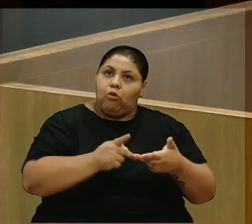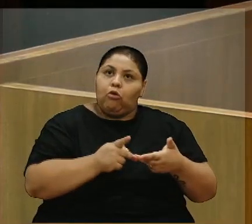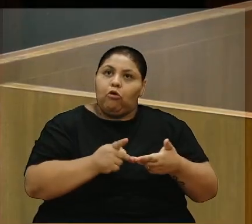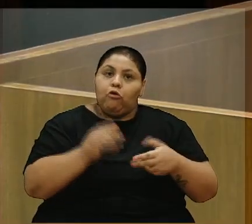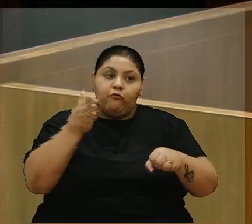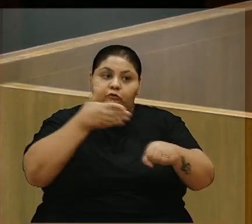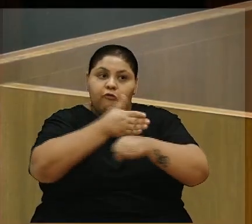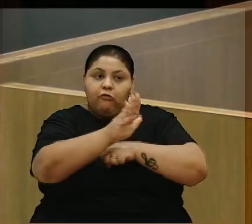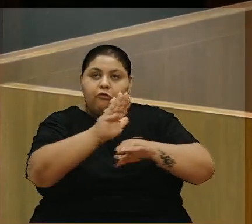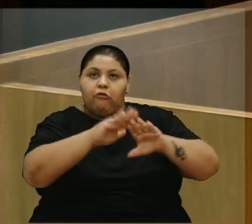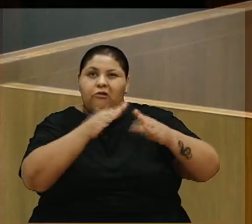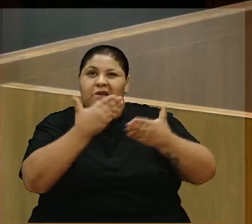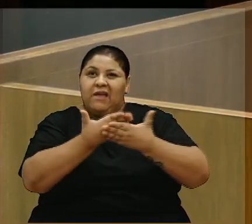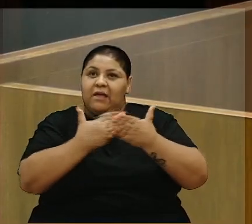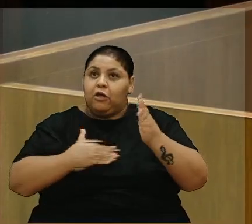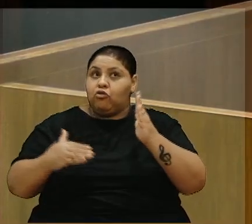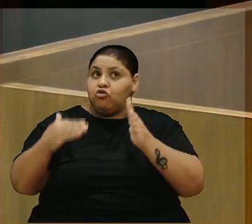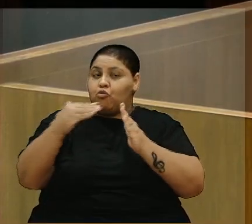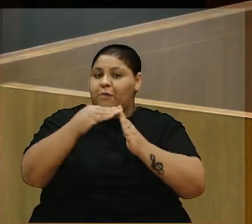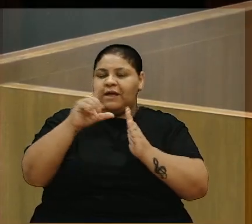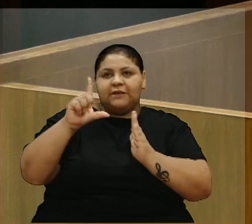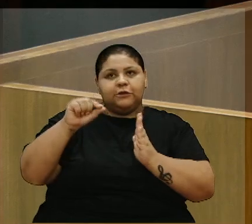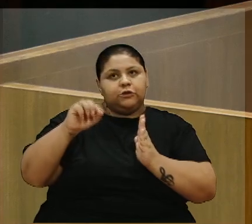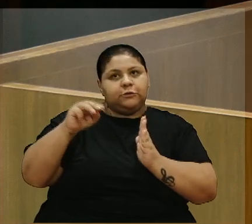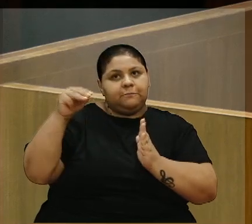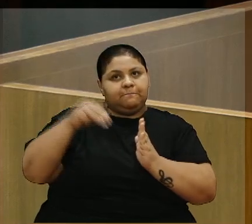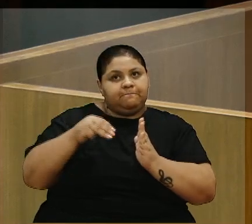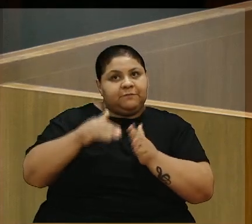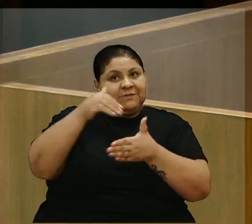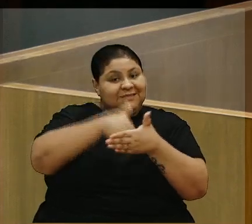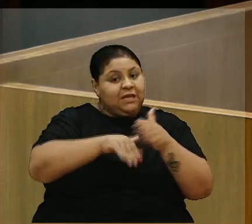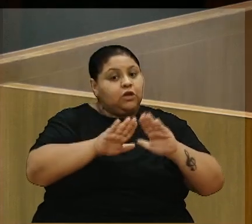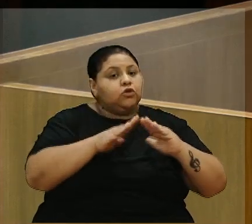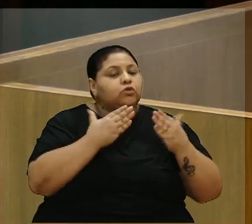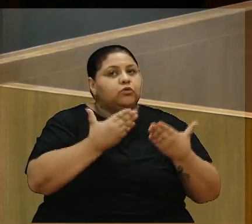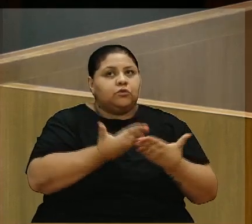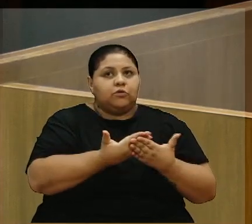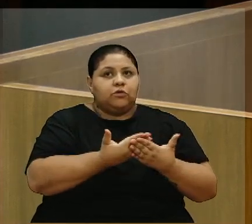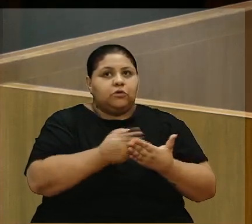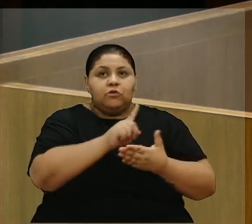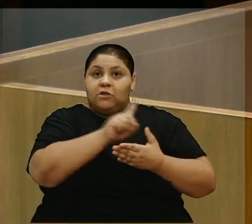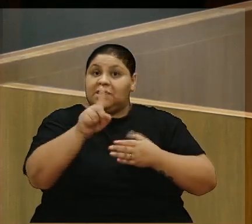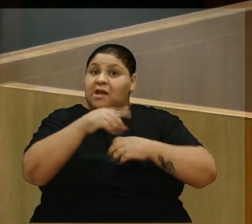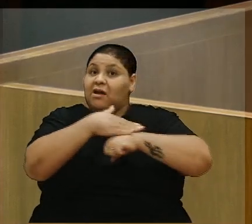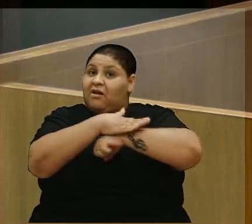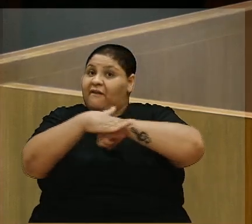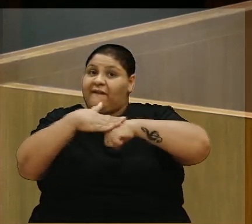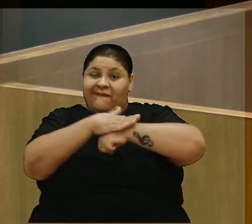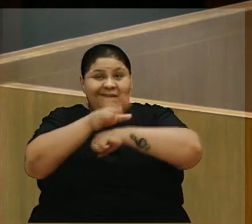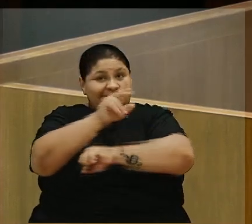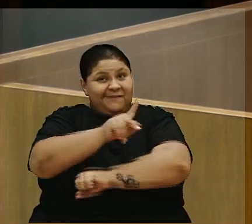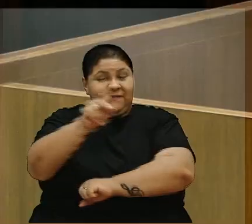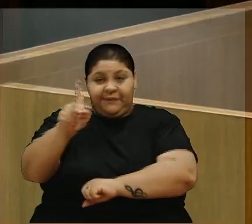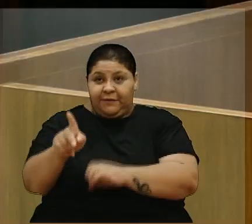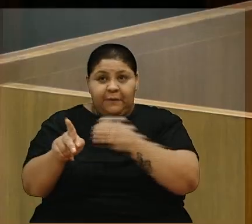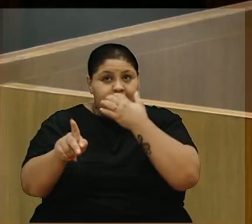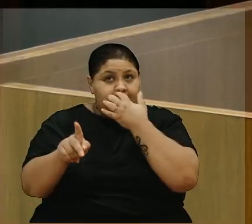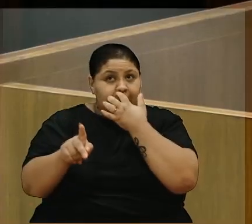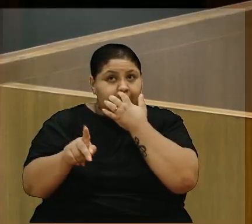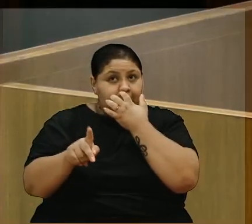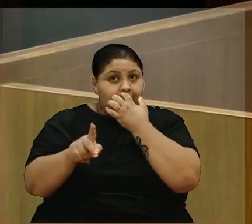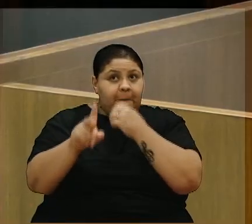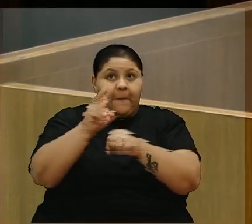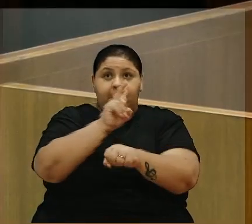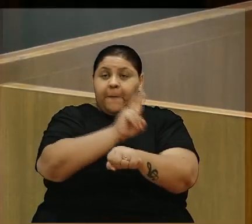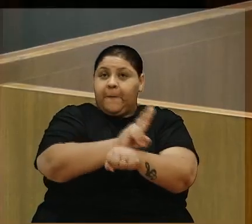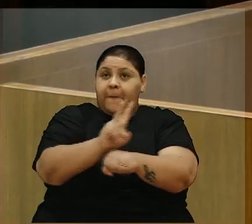escola, ficam no máximo 10 minutos dentro das escolas, a equipe, não conversam com as professoras, com a cuidadora